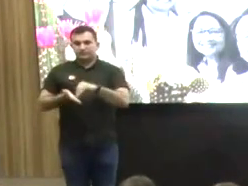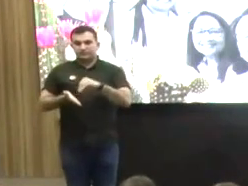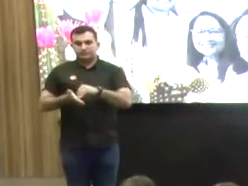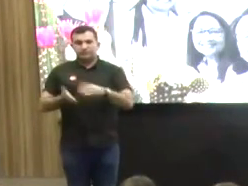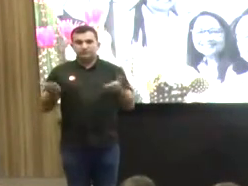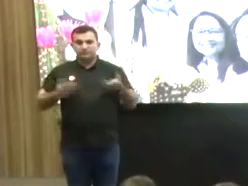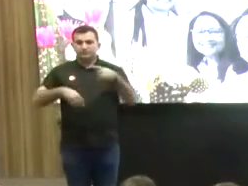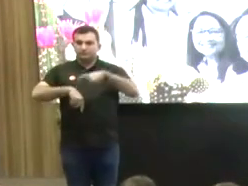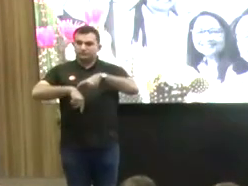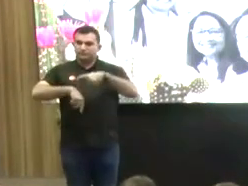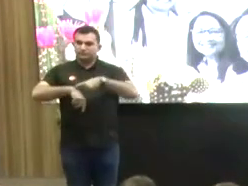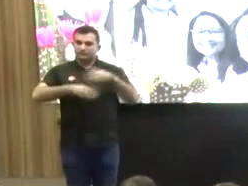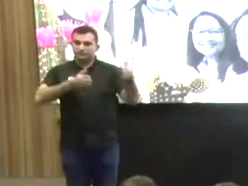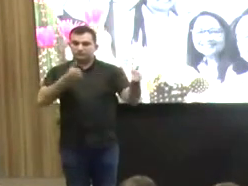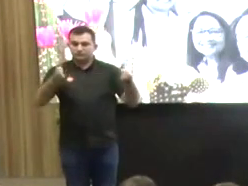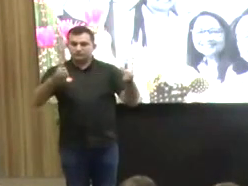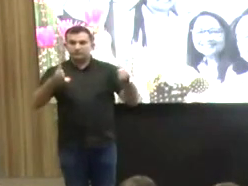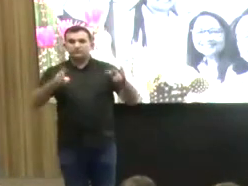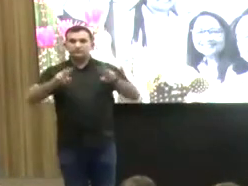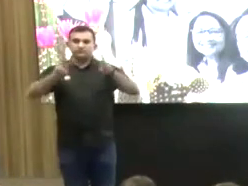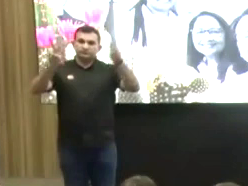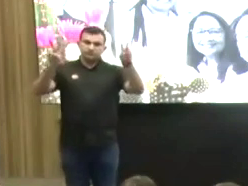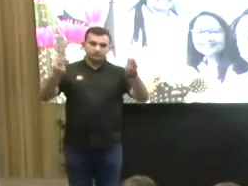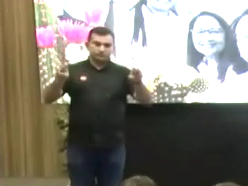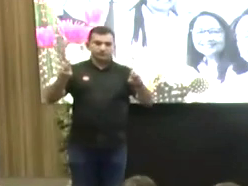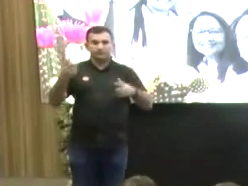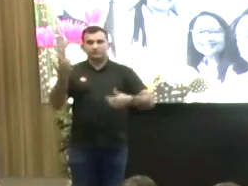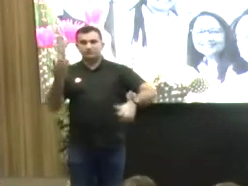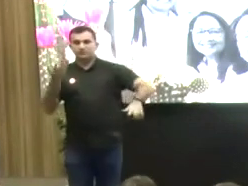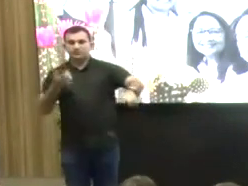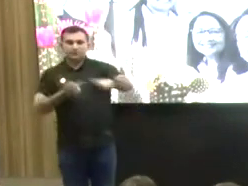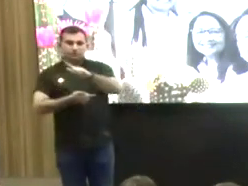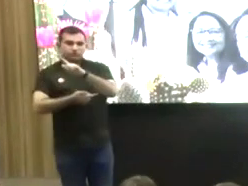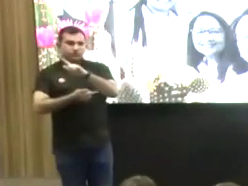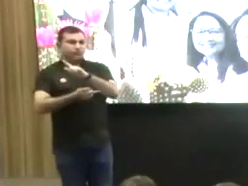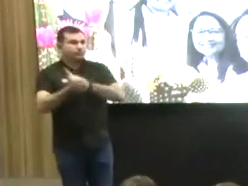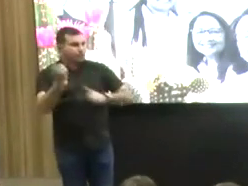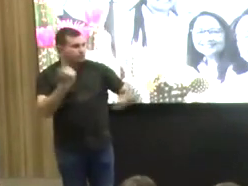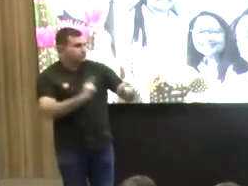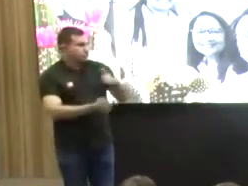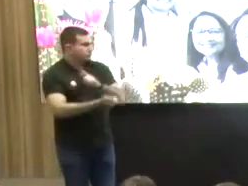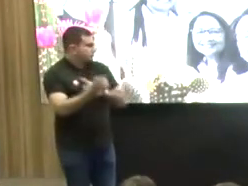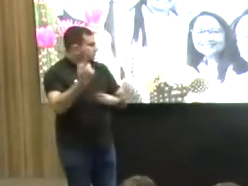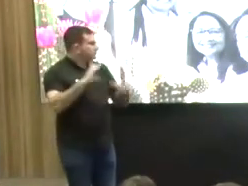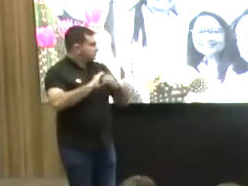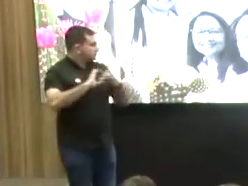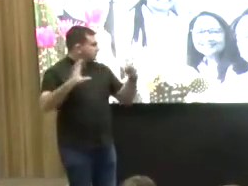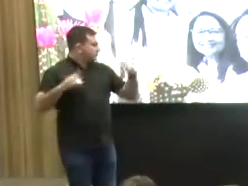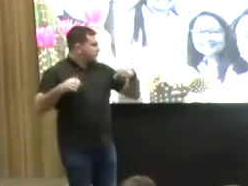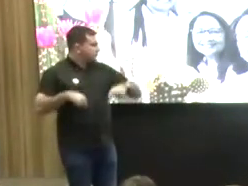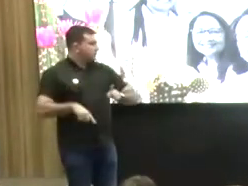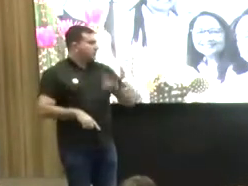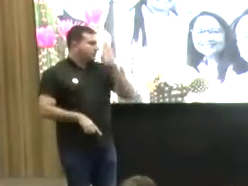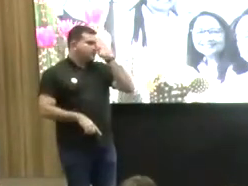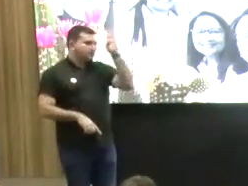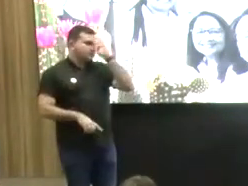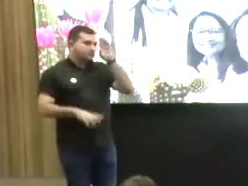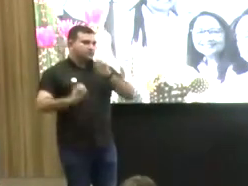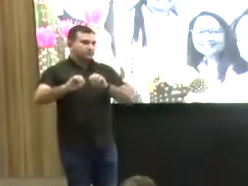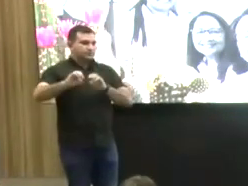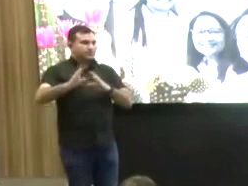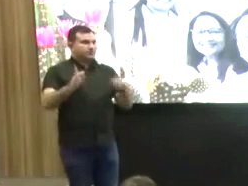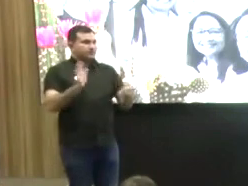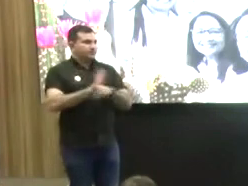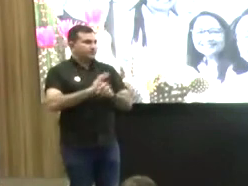na arena, né, o tema da gestão democrática. Hoje, a gestão democrática é um princípio constitucional da